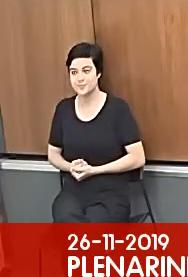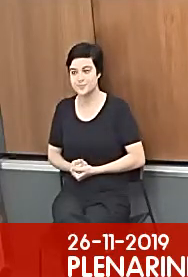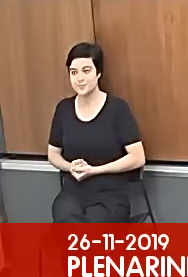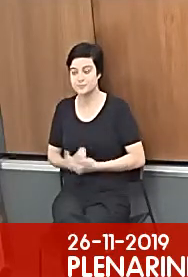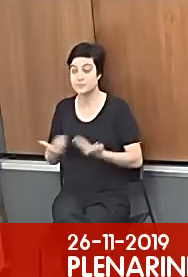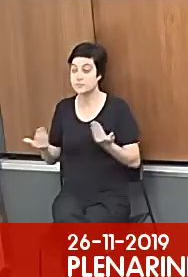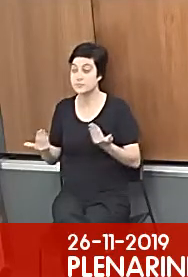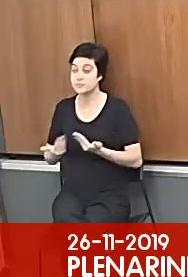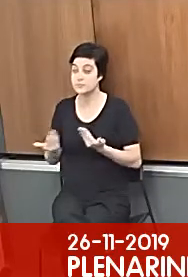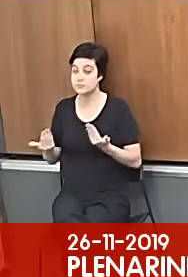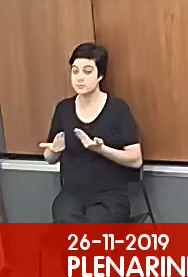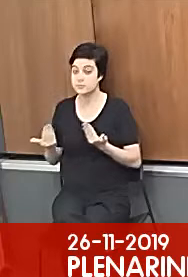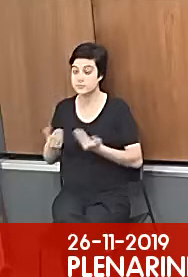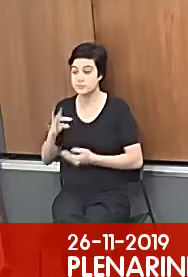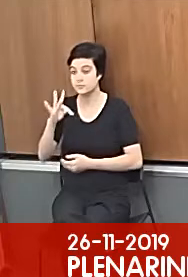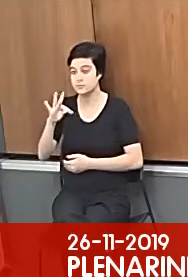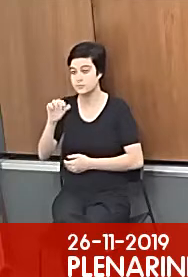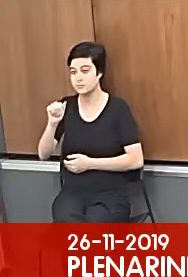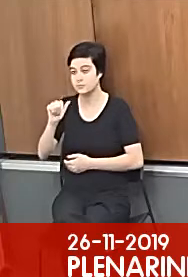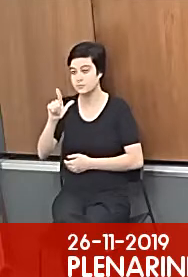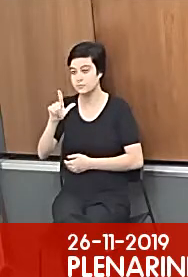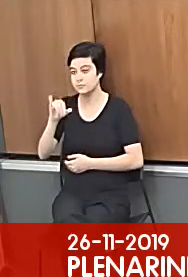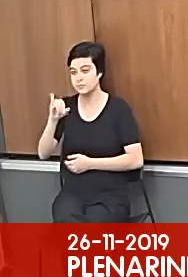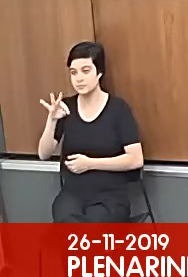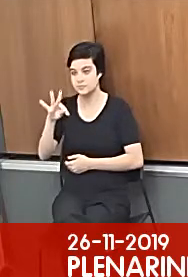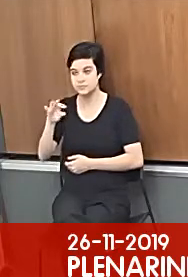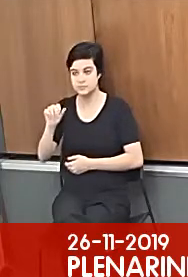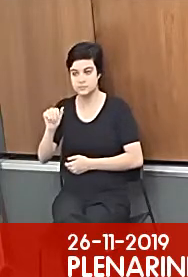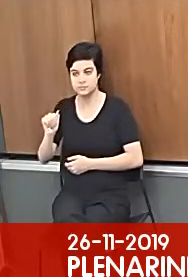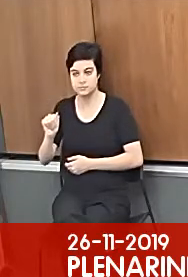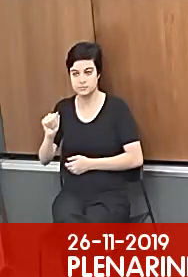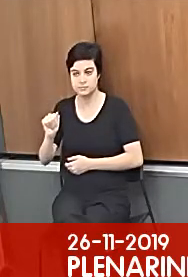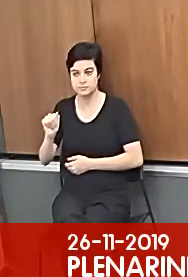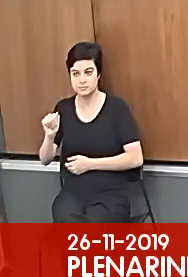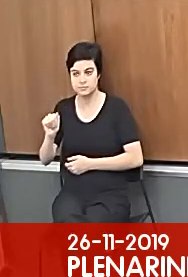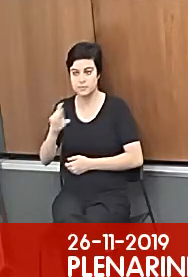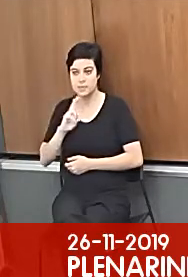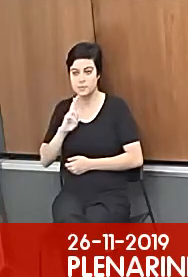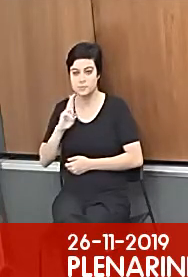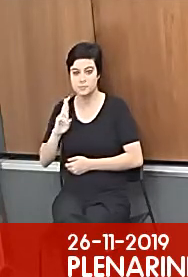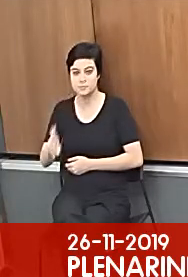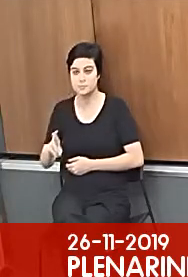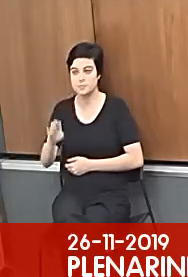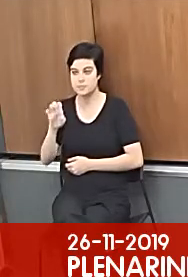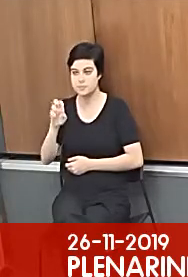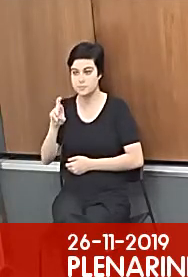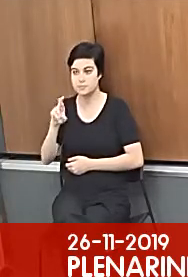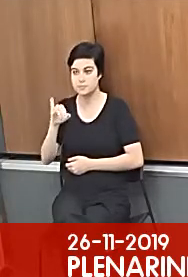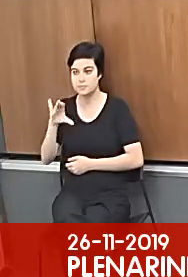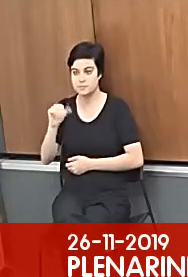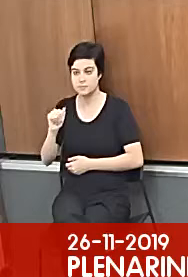Com a palavra, Thalita Medeiros, representando a Érica Clark, fonoaudióloga.